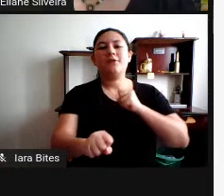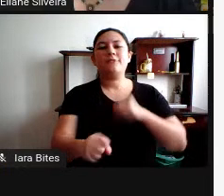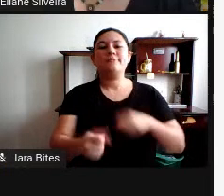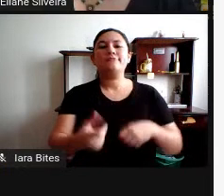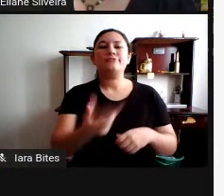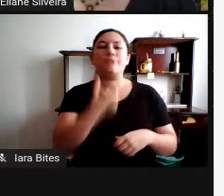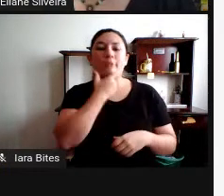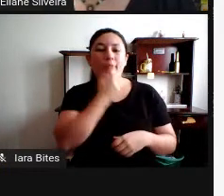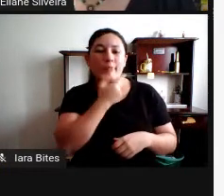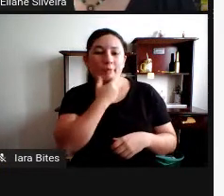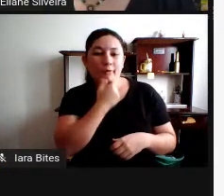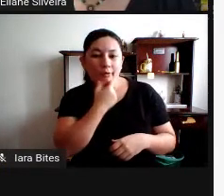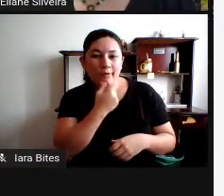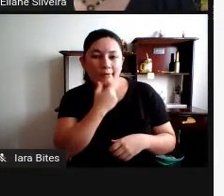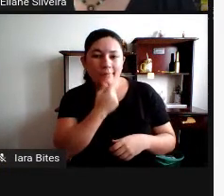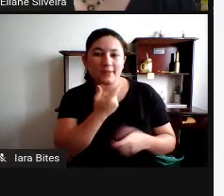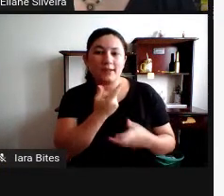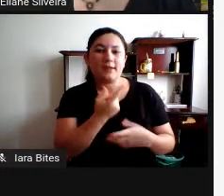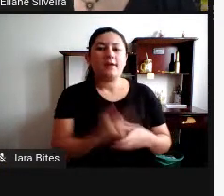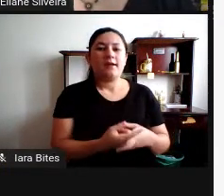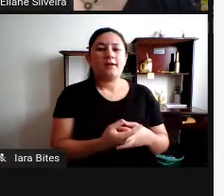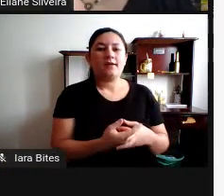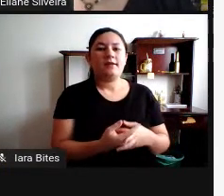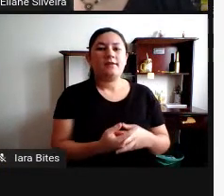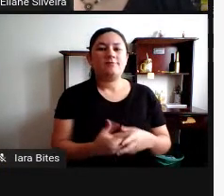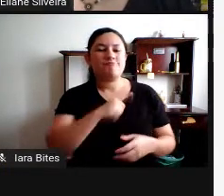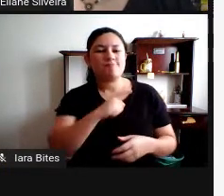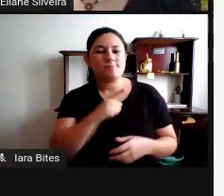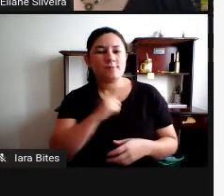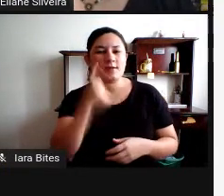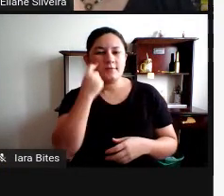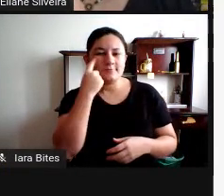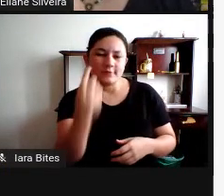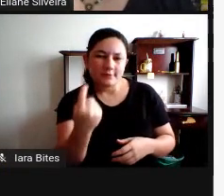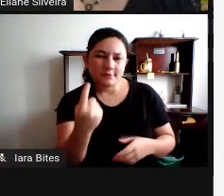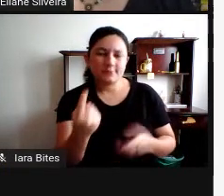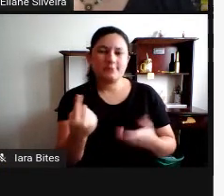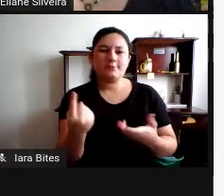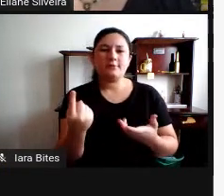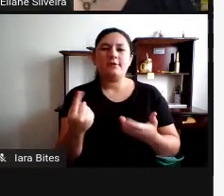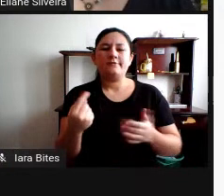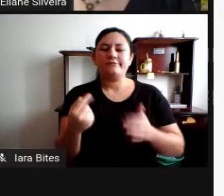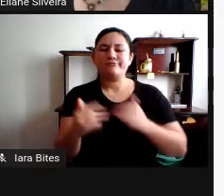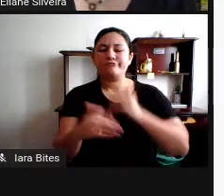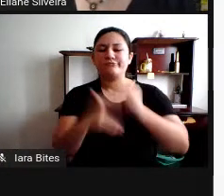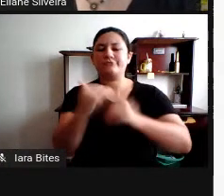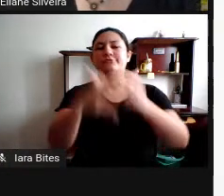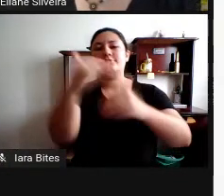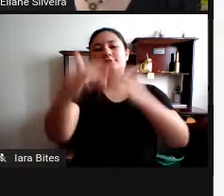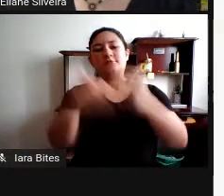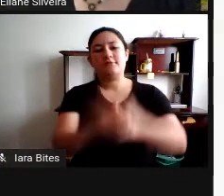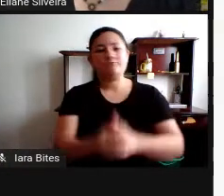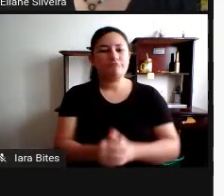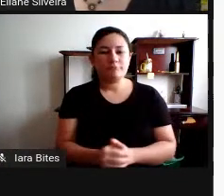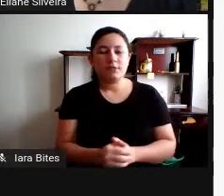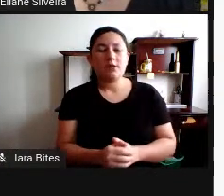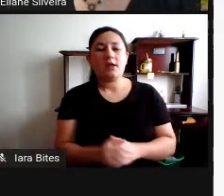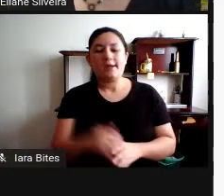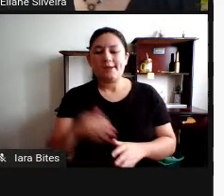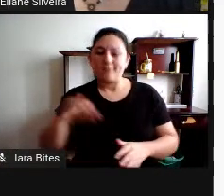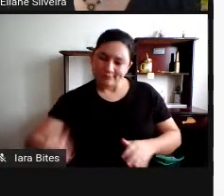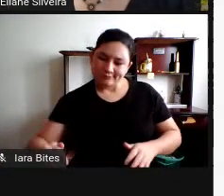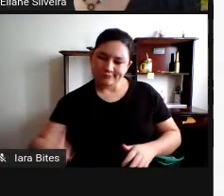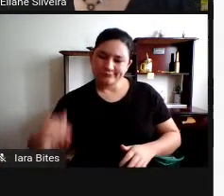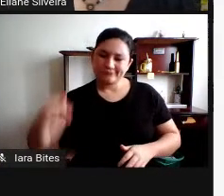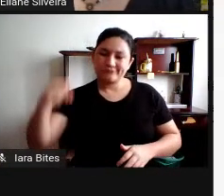interesses na infância e juventude são os pilares da sua constituição. O leitor experiente que conhece o